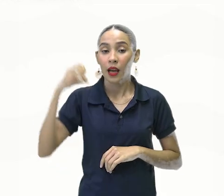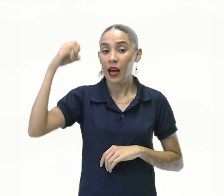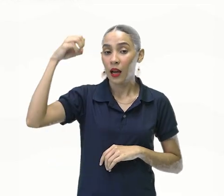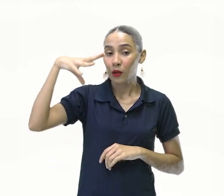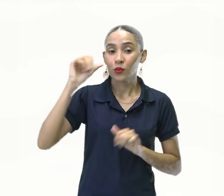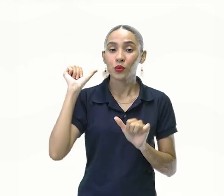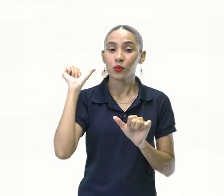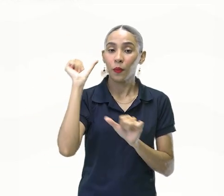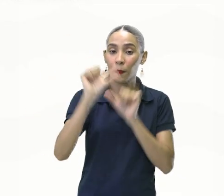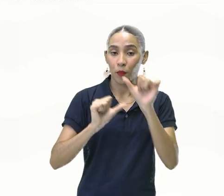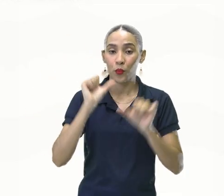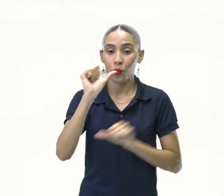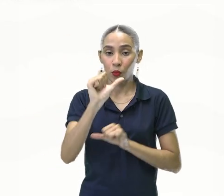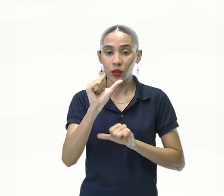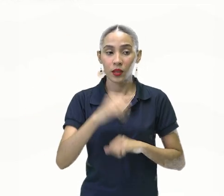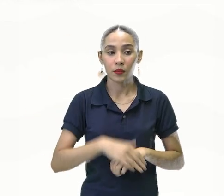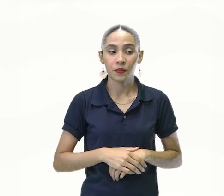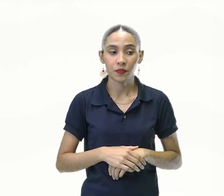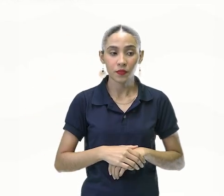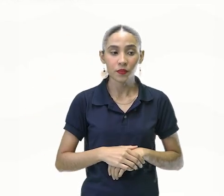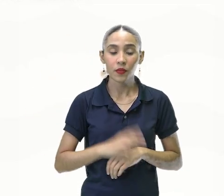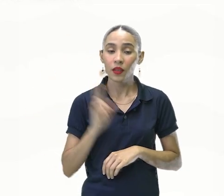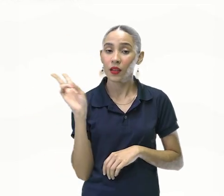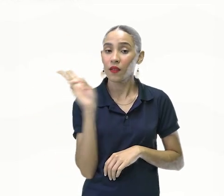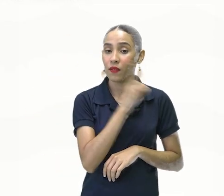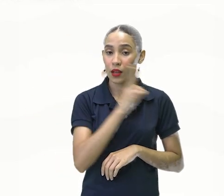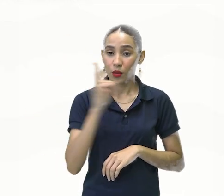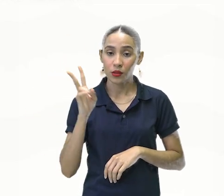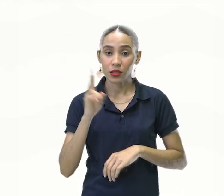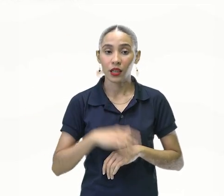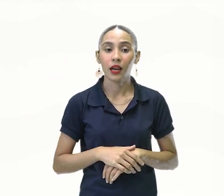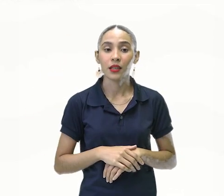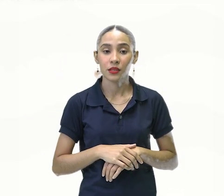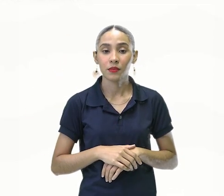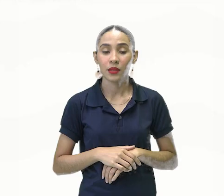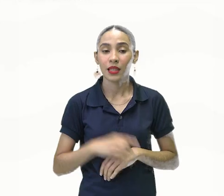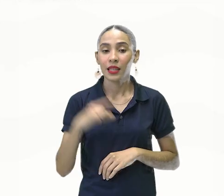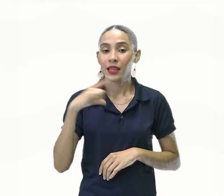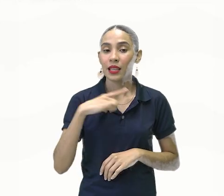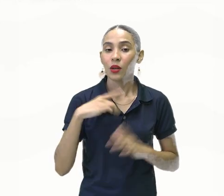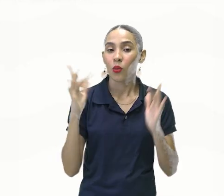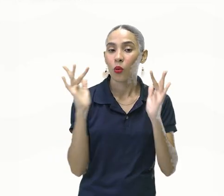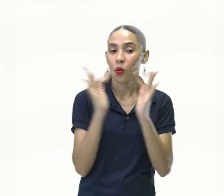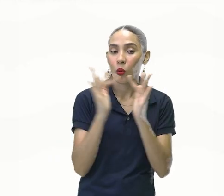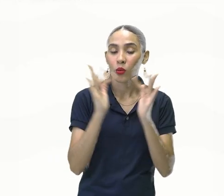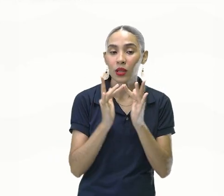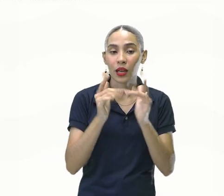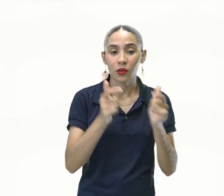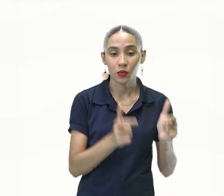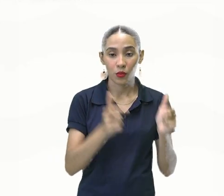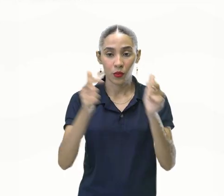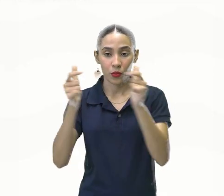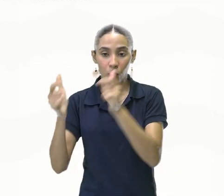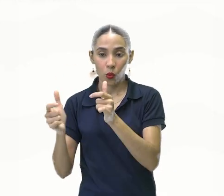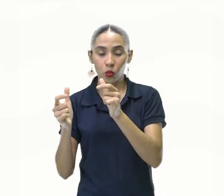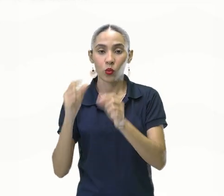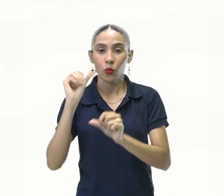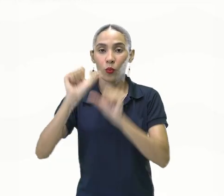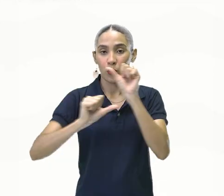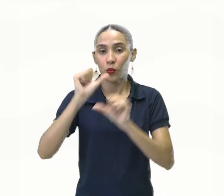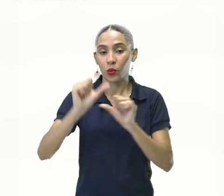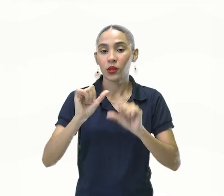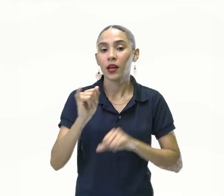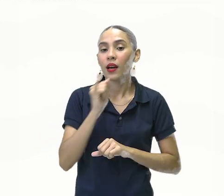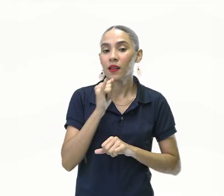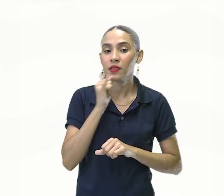é quando a luz muda de velocidade ao passar de um meio para